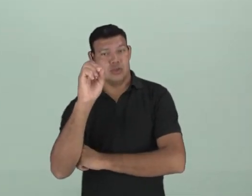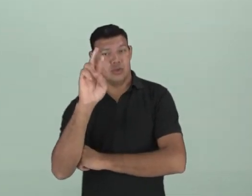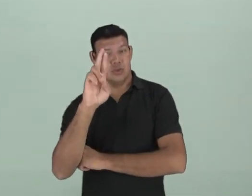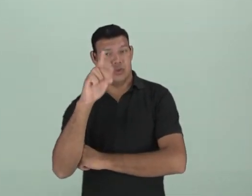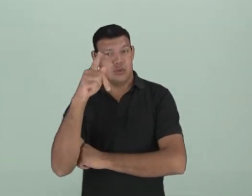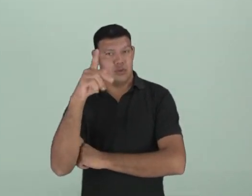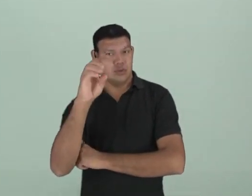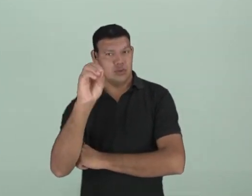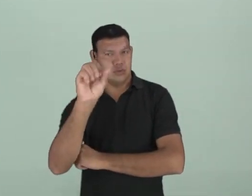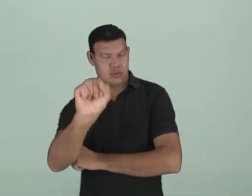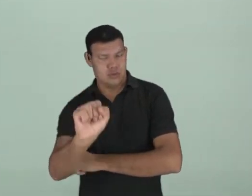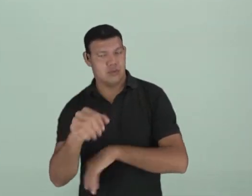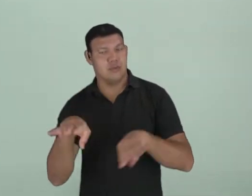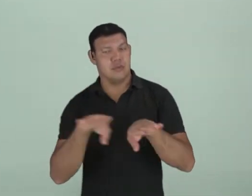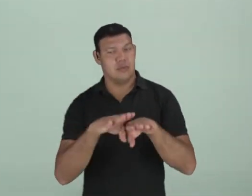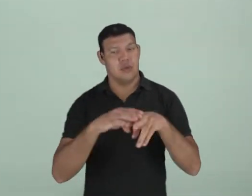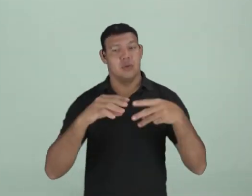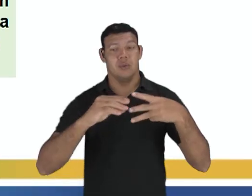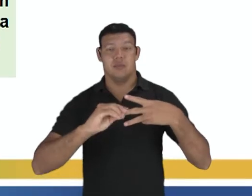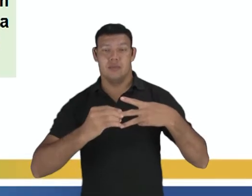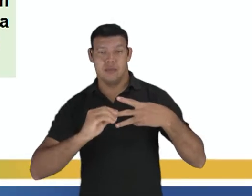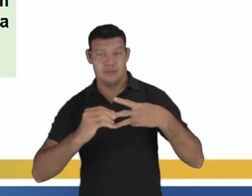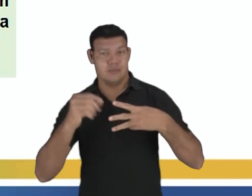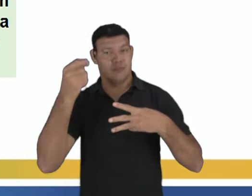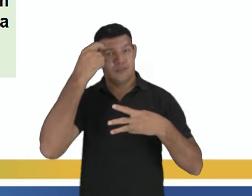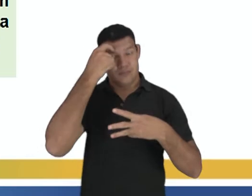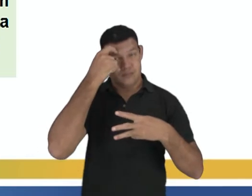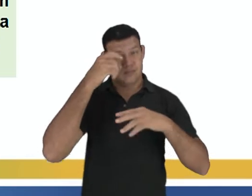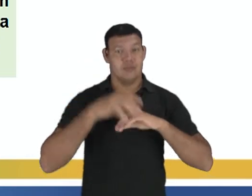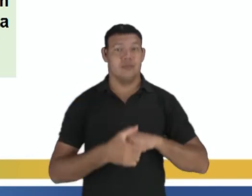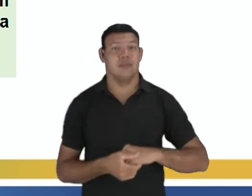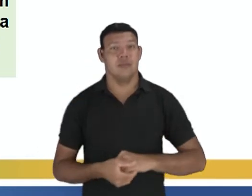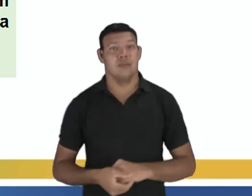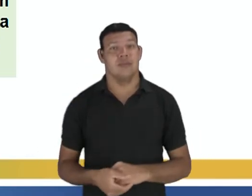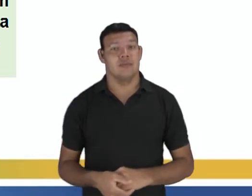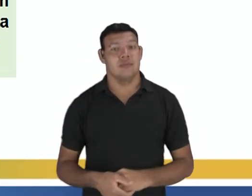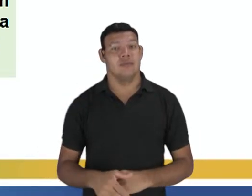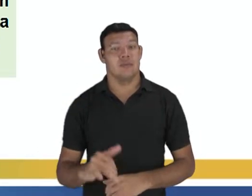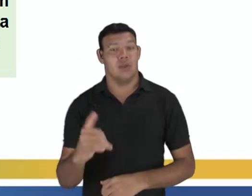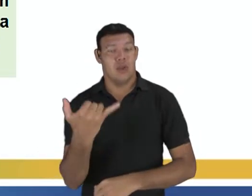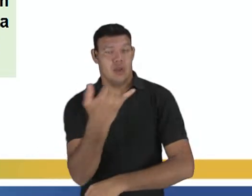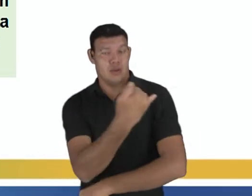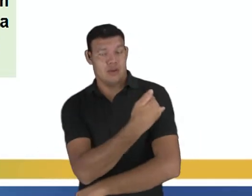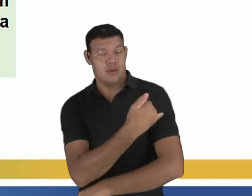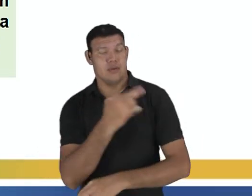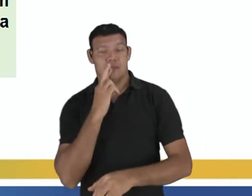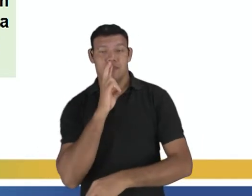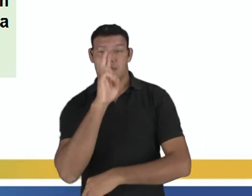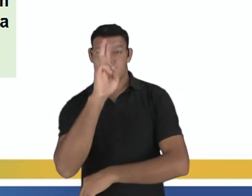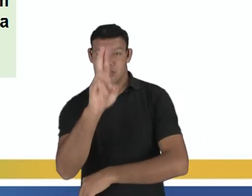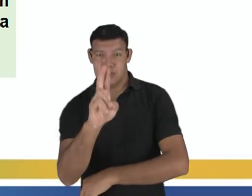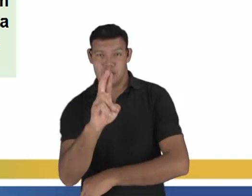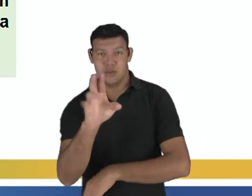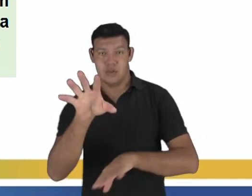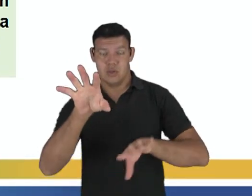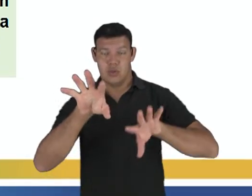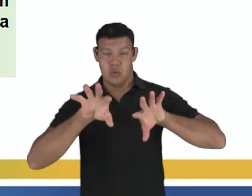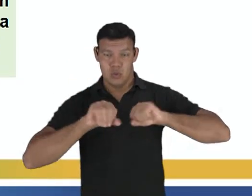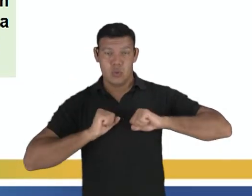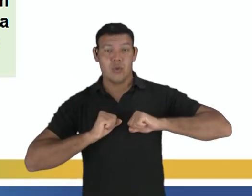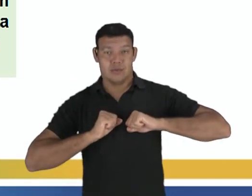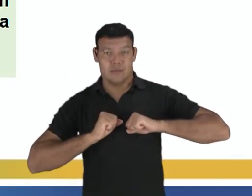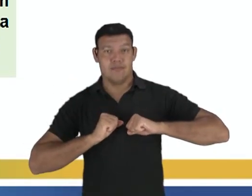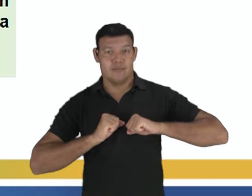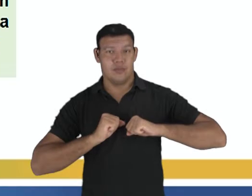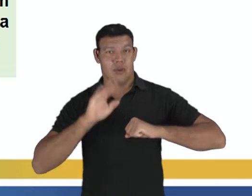ela mais fundo agora, tá? Nós temos a resposta imune adquirida, que tem muito a ver com a vacinação, tá? A resposta imune inata fica para outro momento.